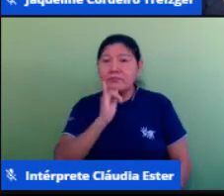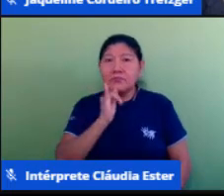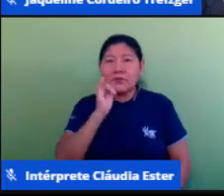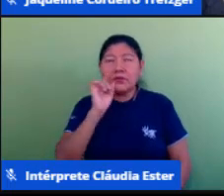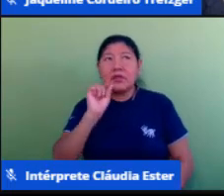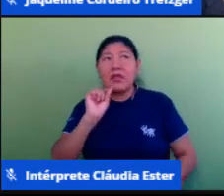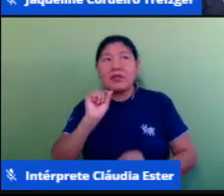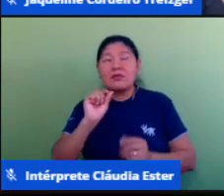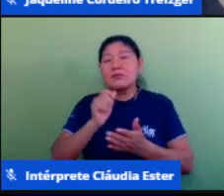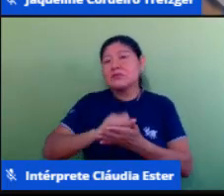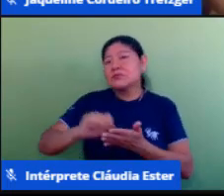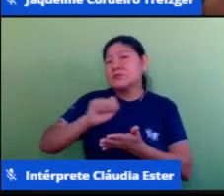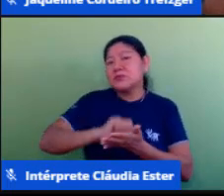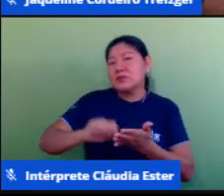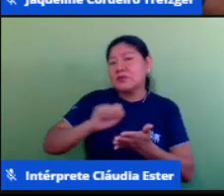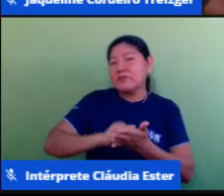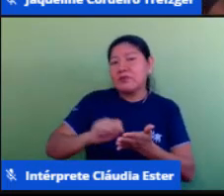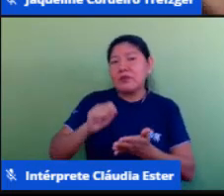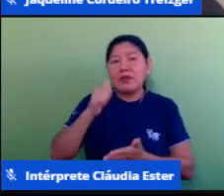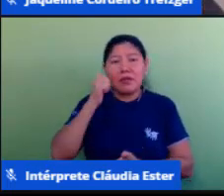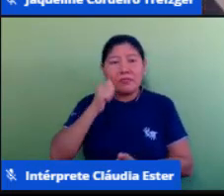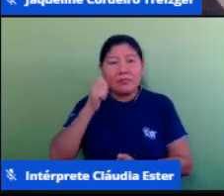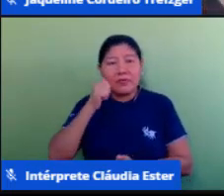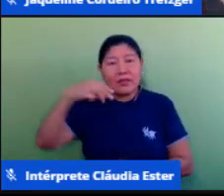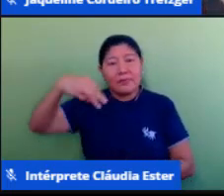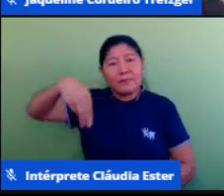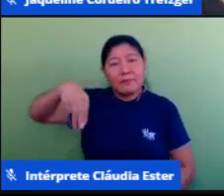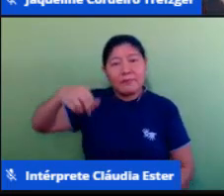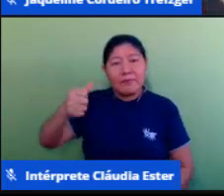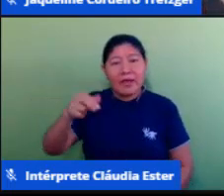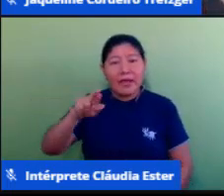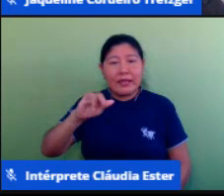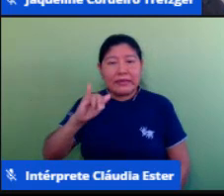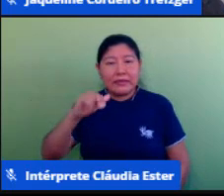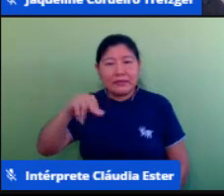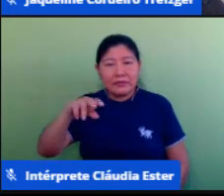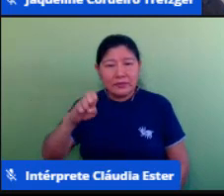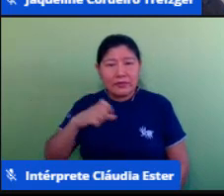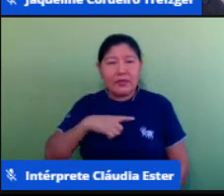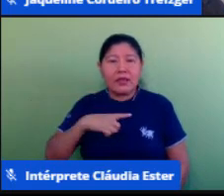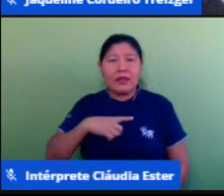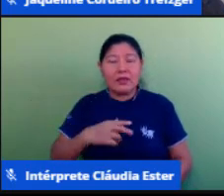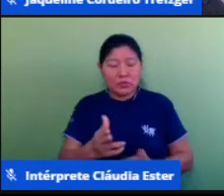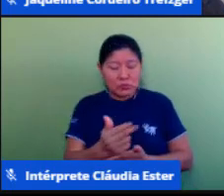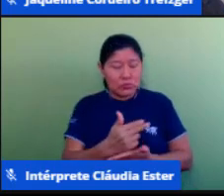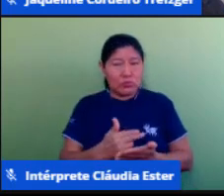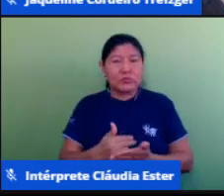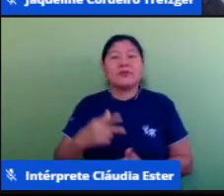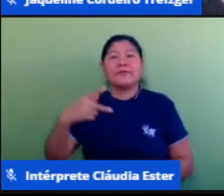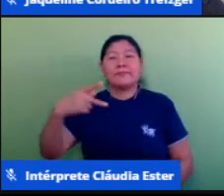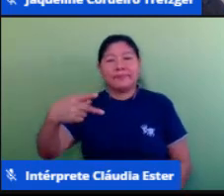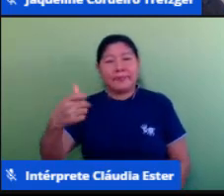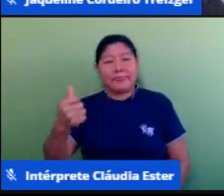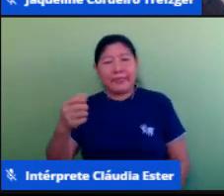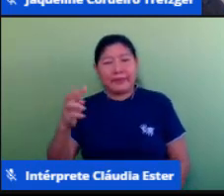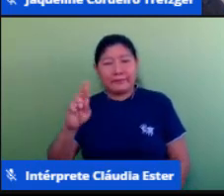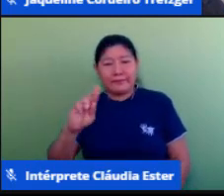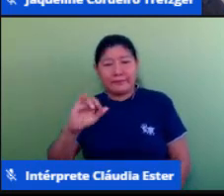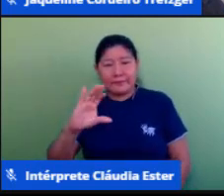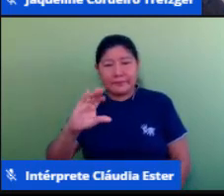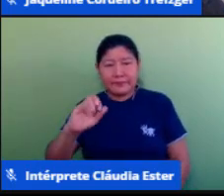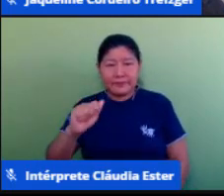Caltabiano e quem fez os desenhos, as ilustrações foi Patrícia Lima. Vamos lá.